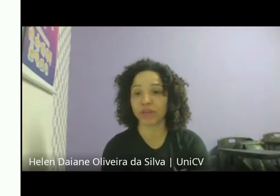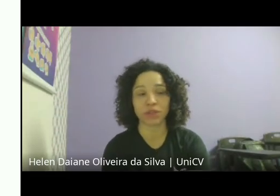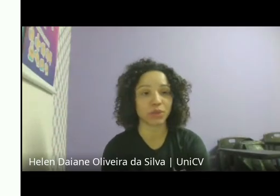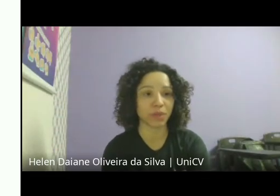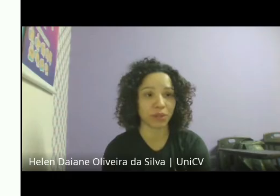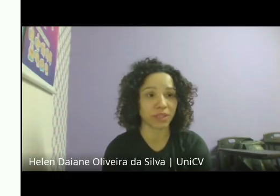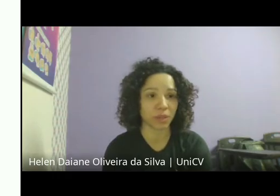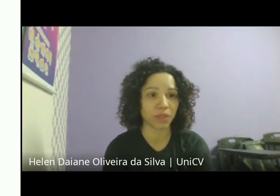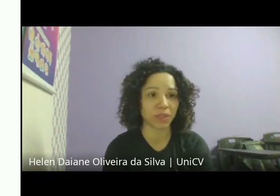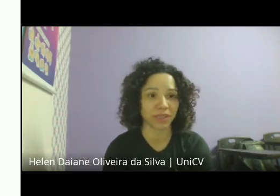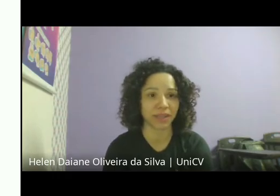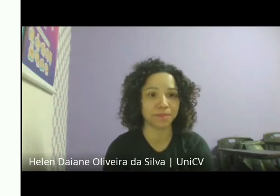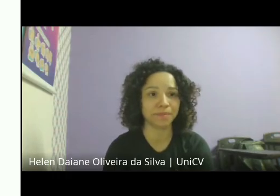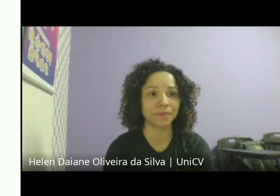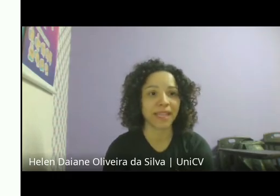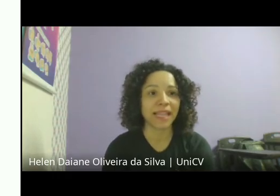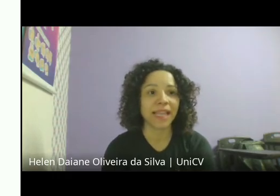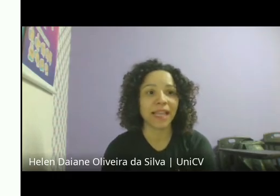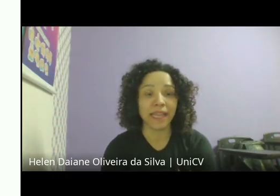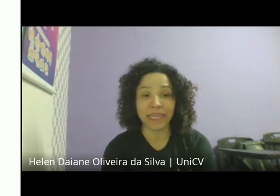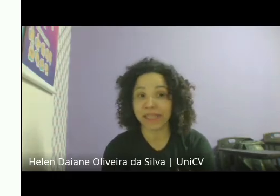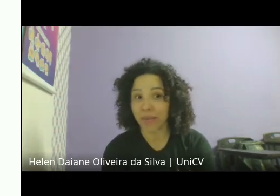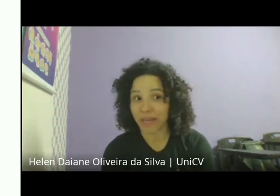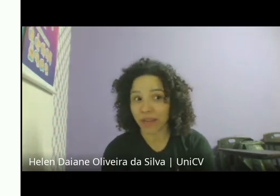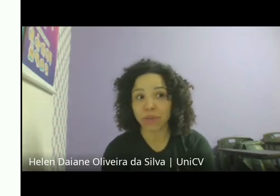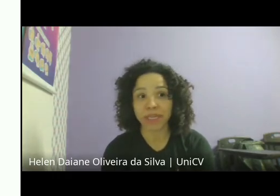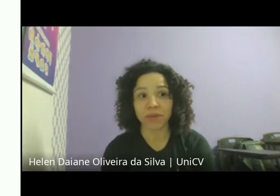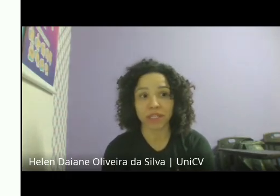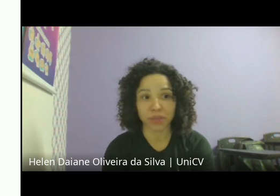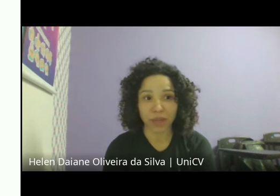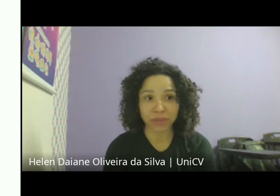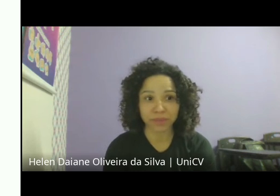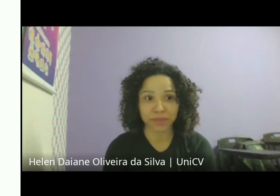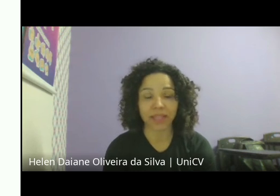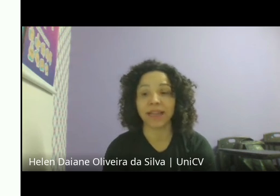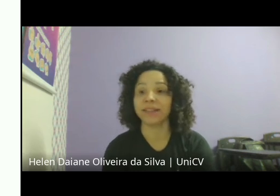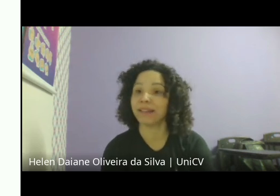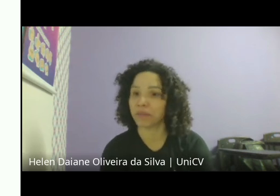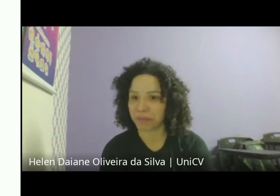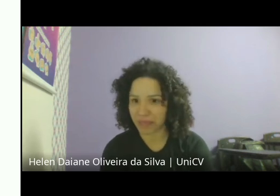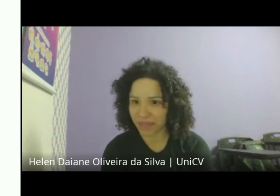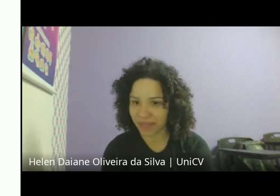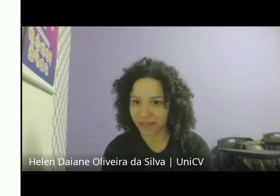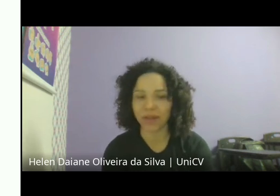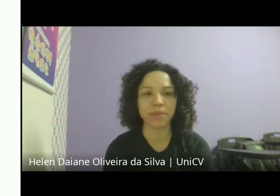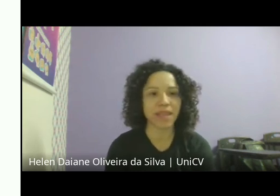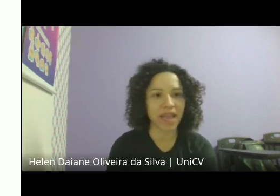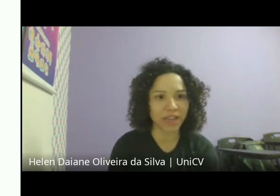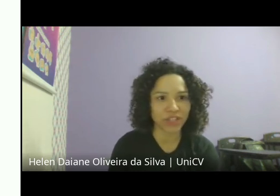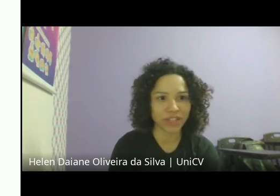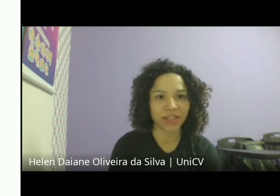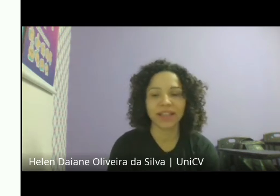ficava nervosa, assumia todas as expressões dela. Então, a língua é uma língua natural, né, tá? Não é mímica, não